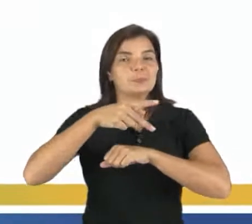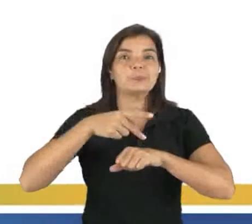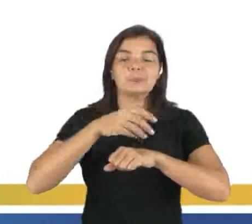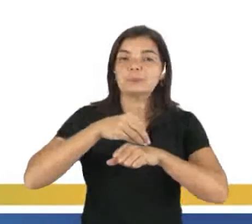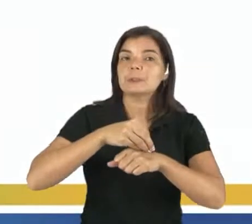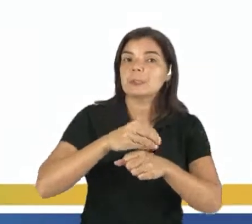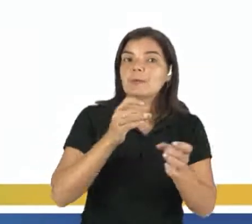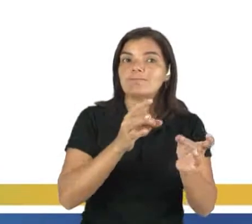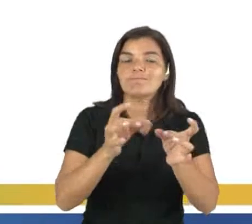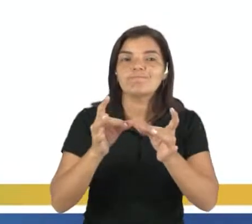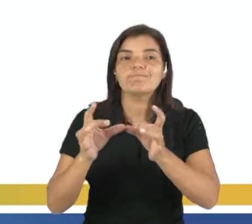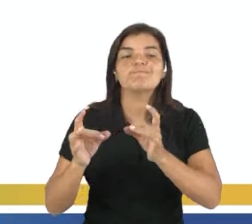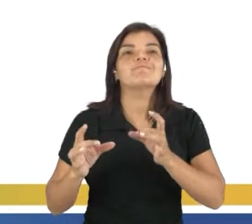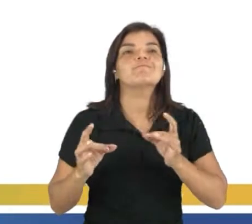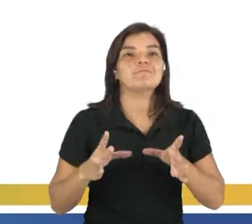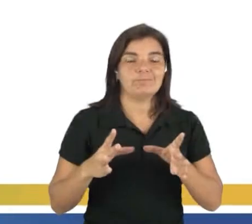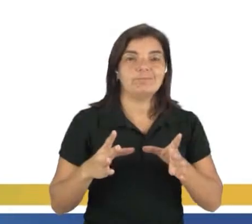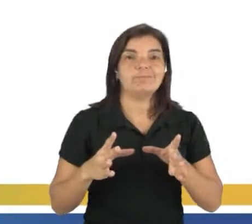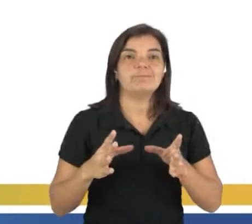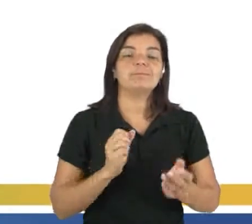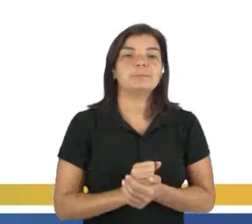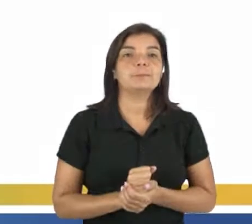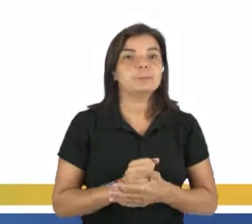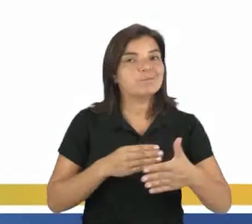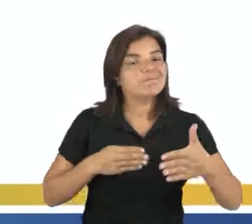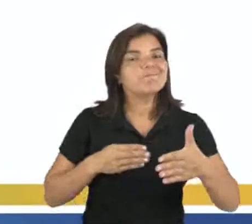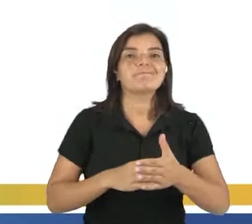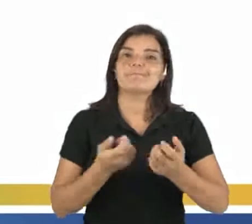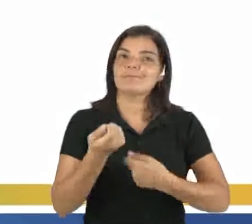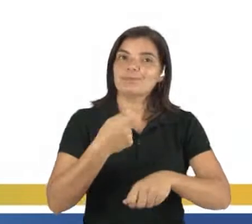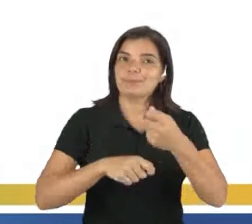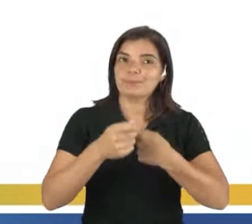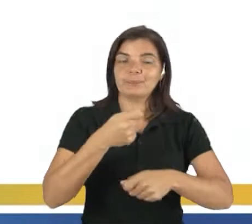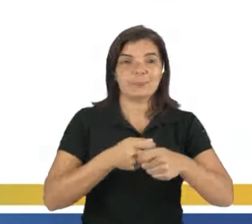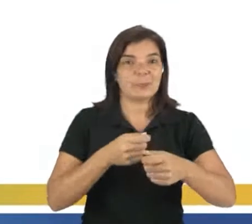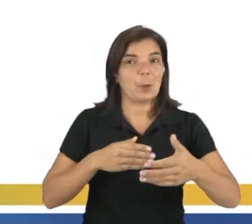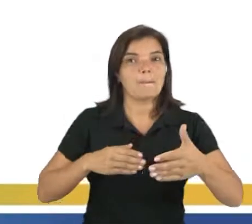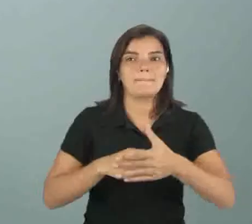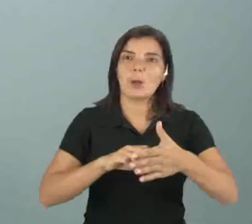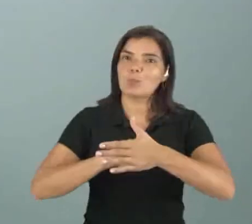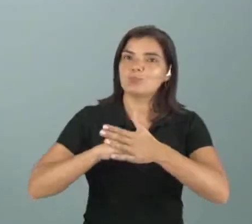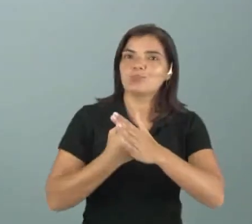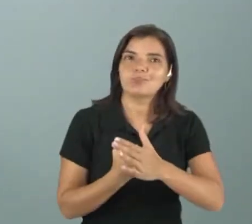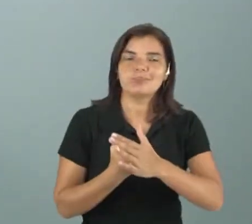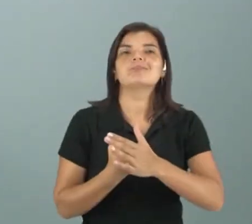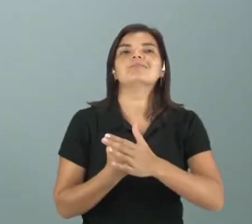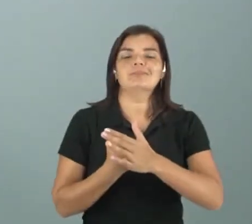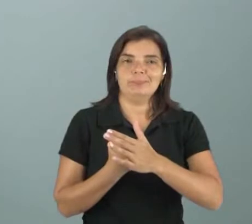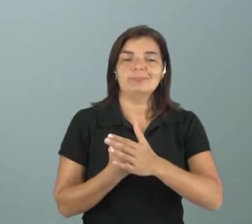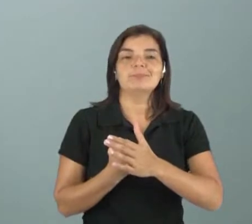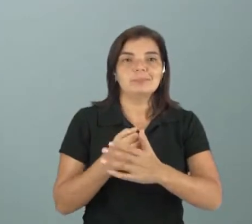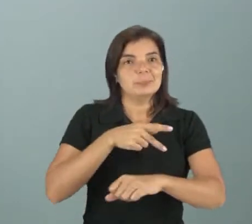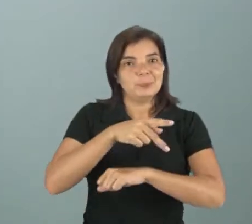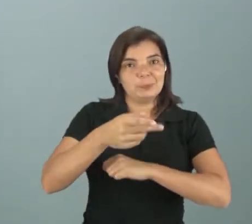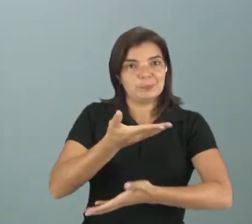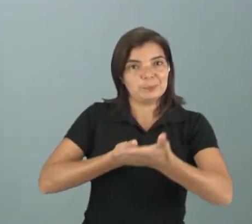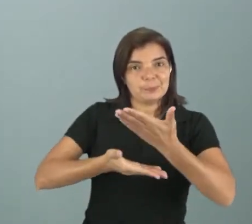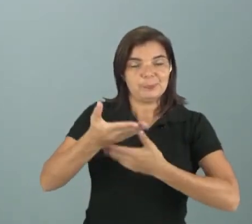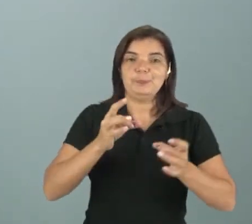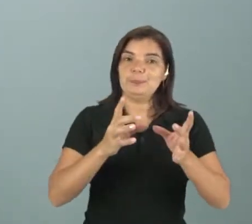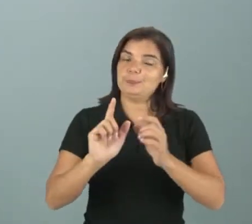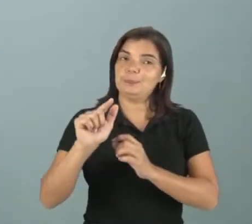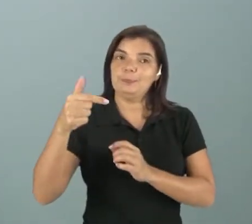demandando esse embargo econômico, ou seja, bloqueio do país poder manter relações comerciais